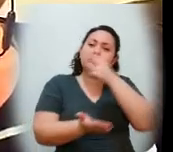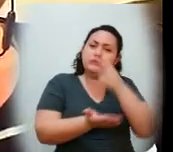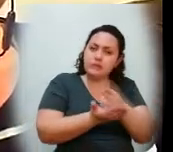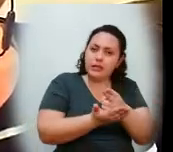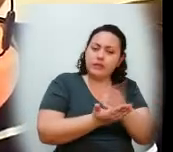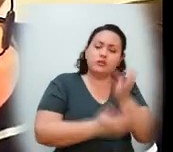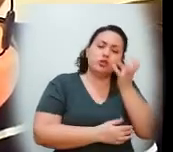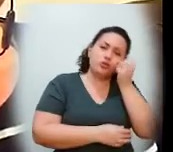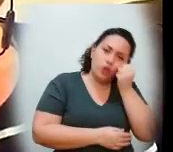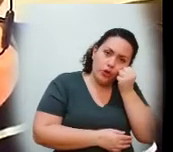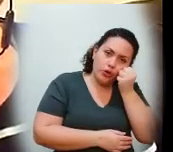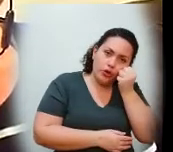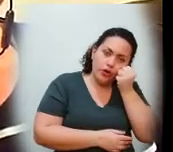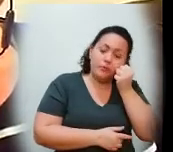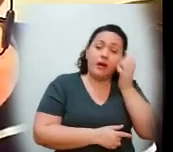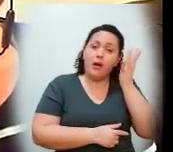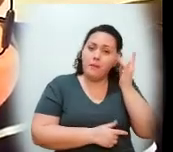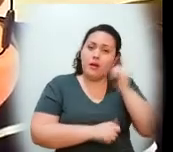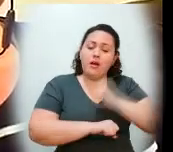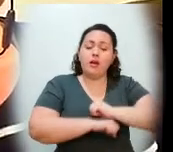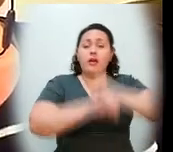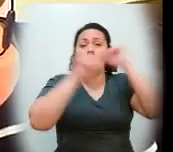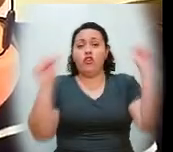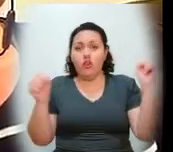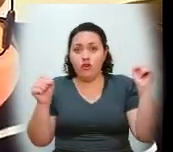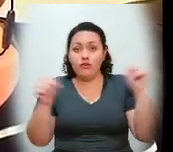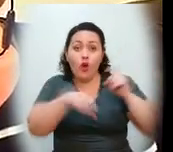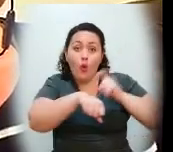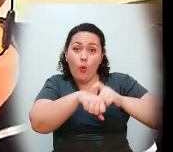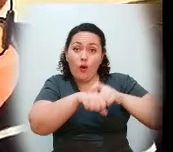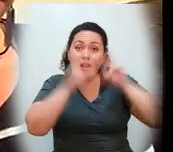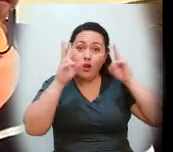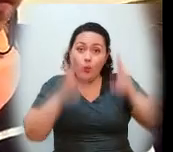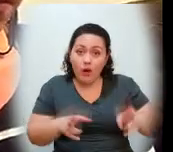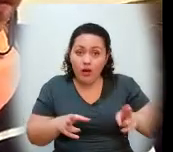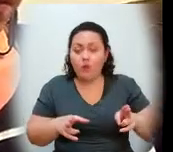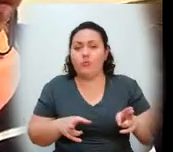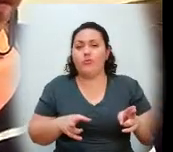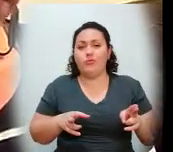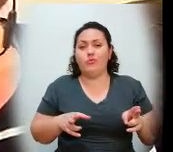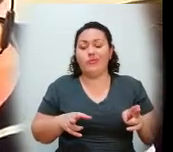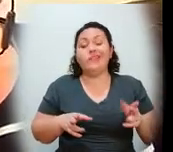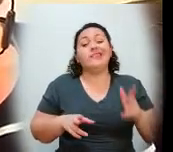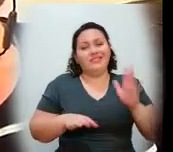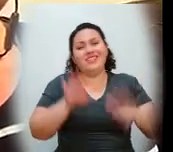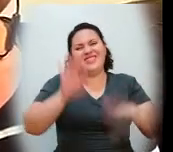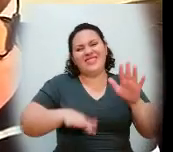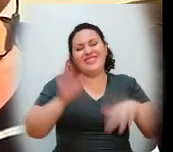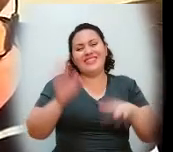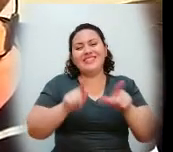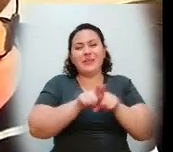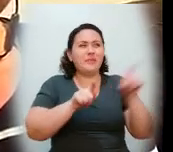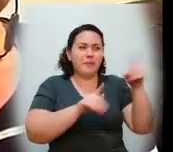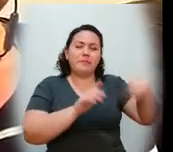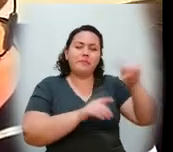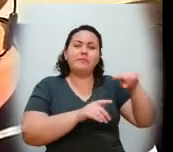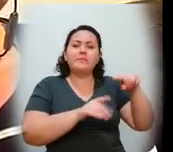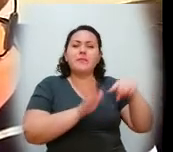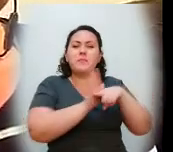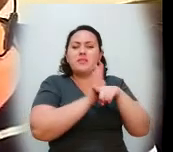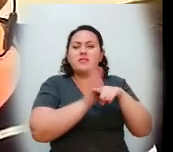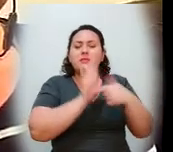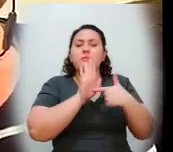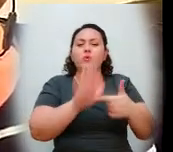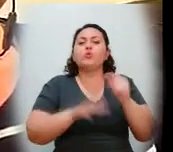deitar e dormir e acordar no outro dia. E ainda também que muitas vezes o que eles colocam